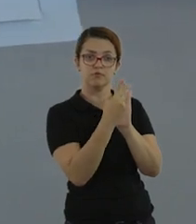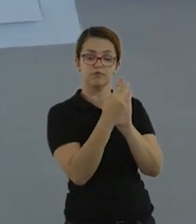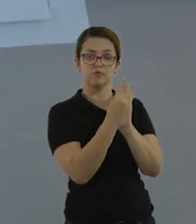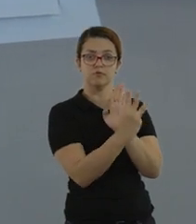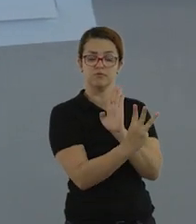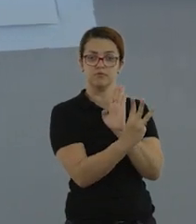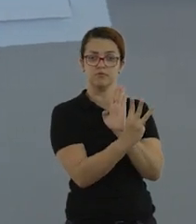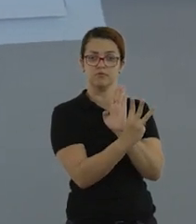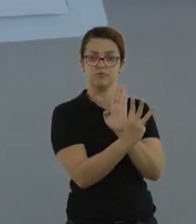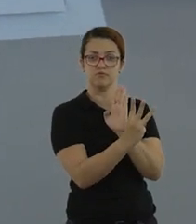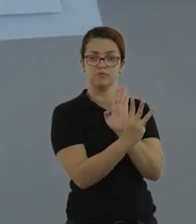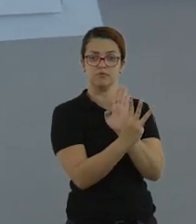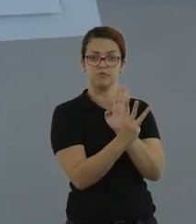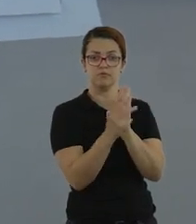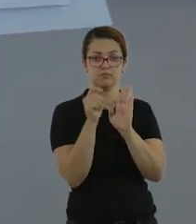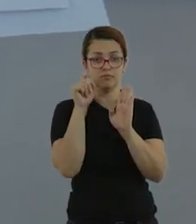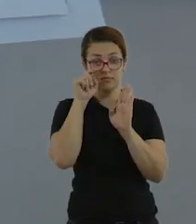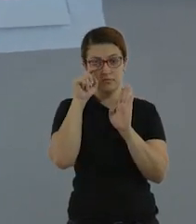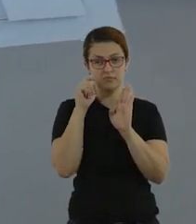124.523.